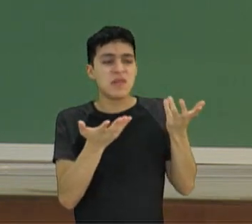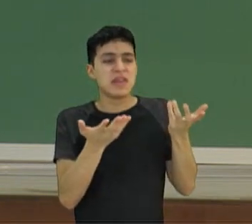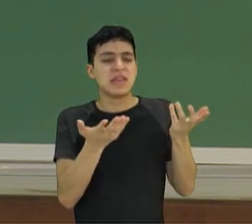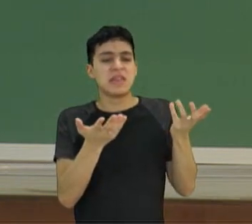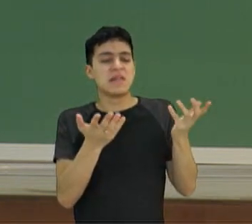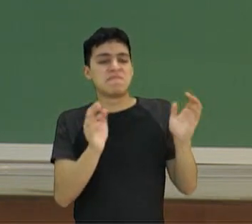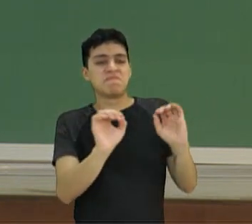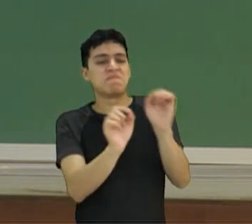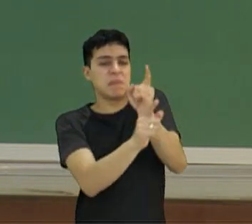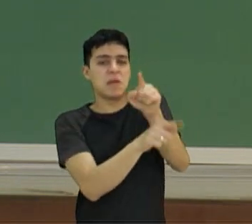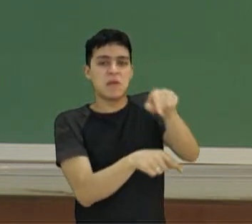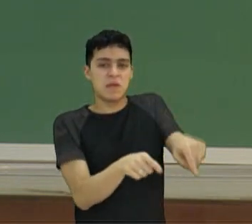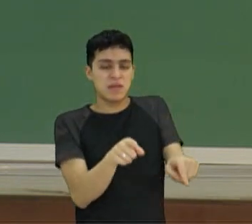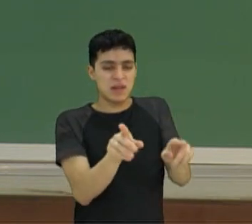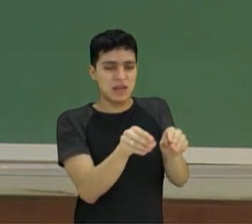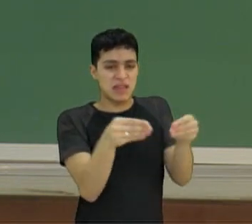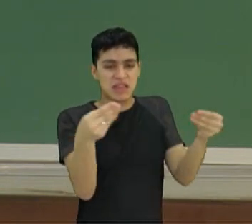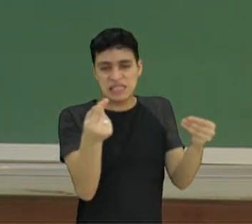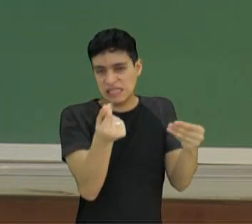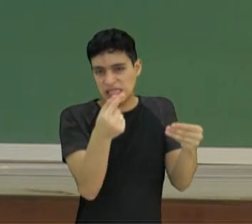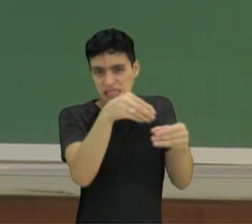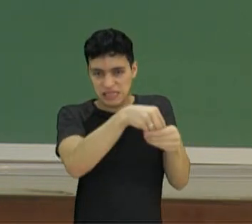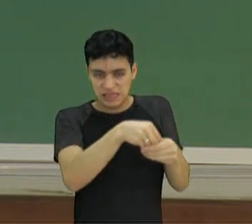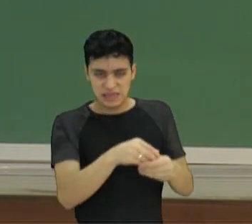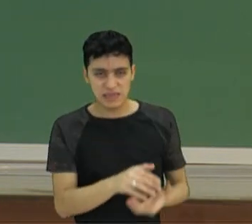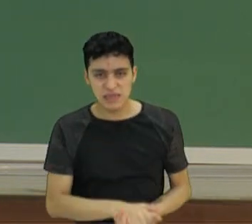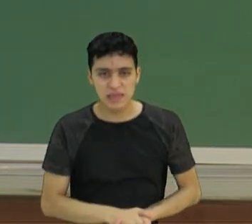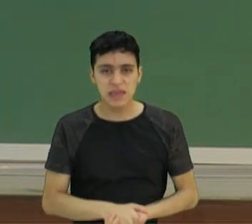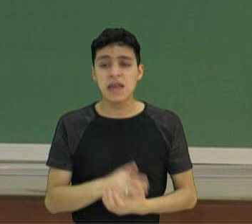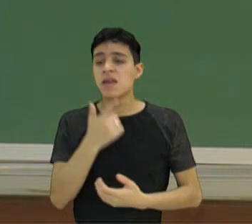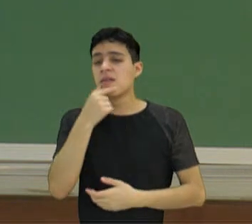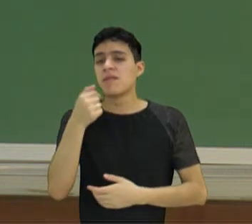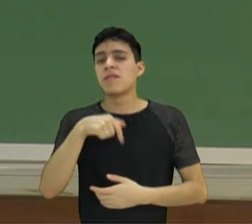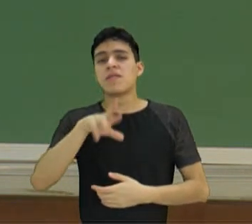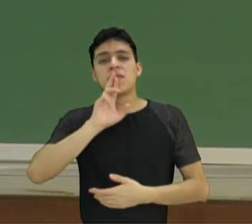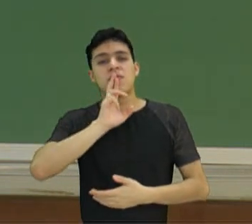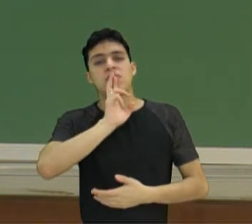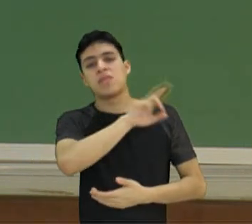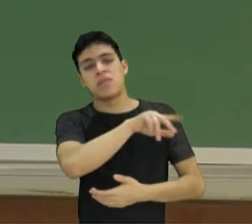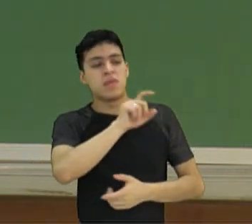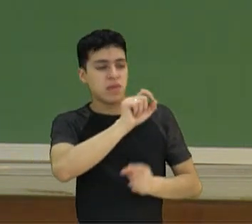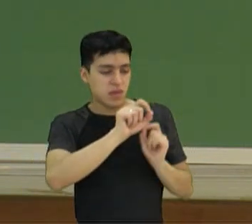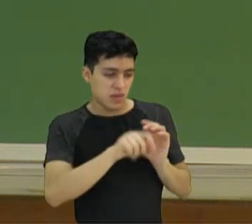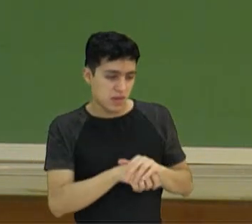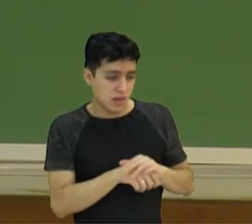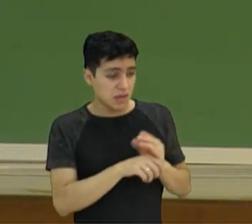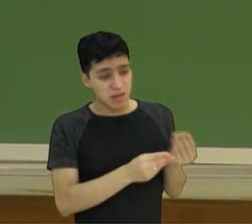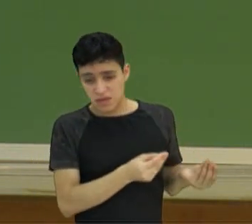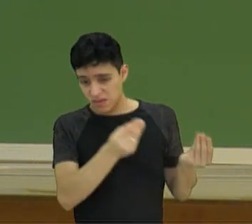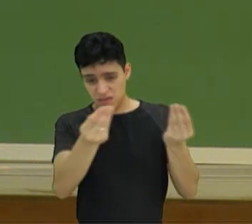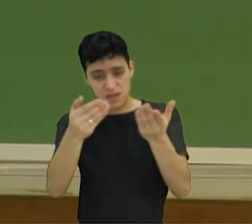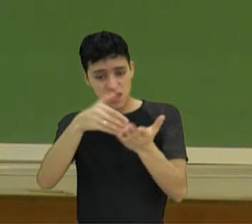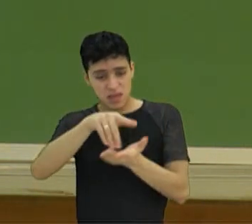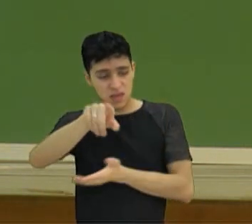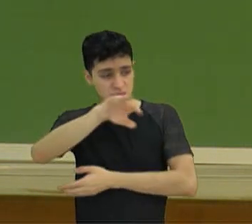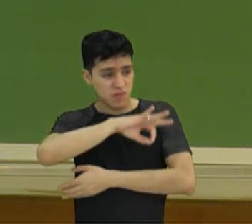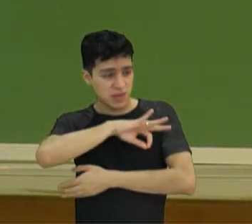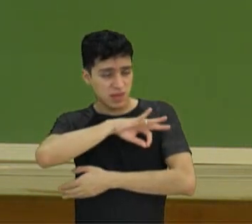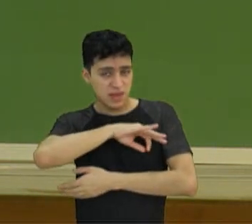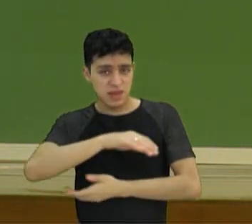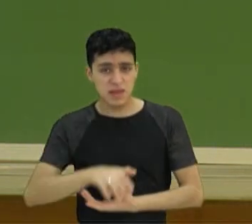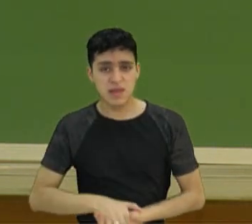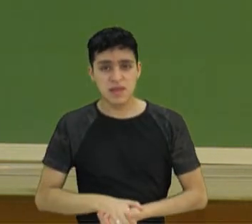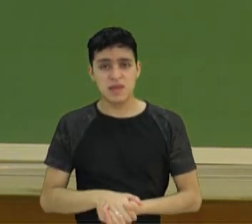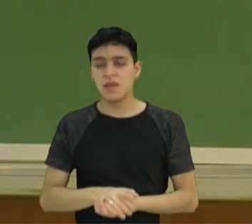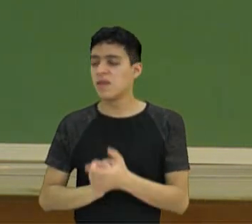essa carteira. Daí o Steve fala: So you should definitely take it to the police station. Então leve até a polícia. You're